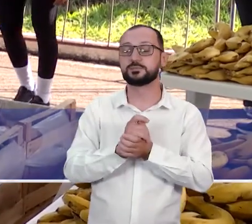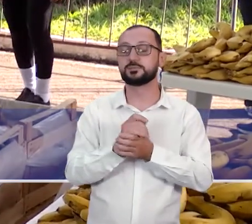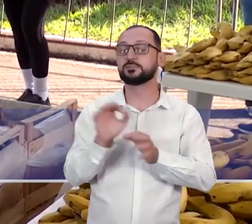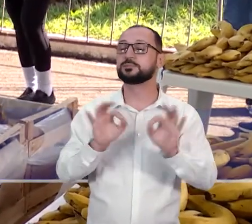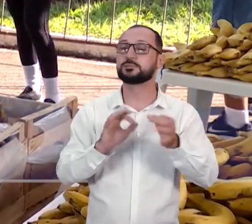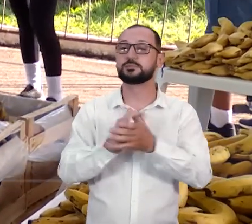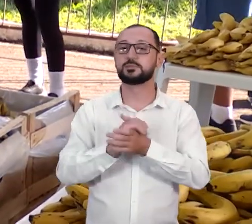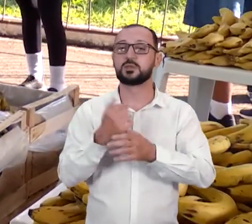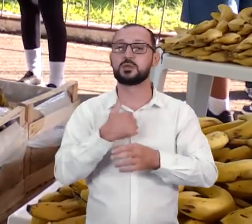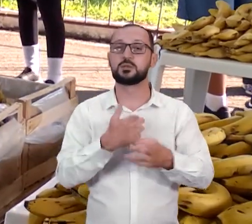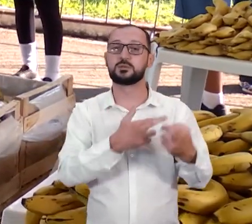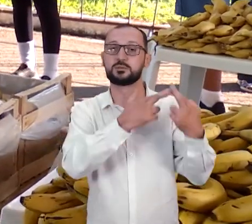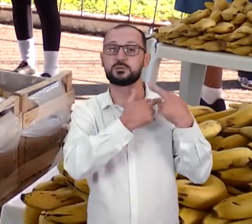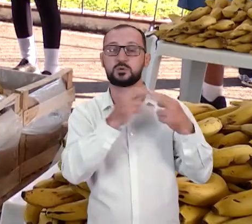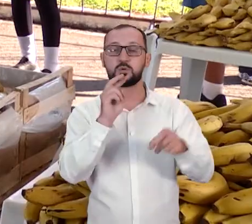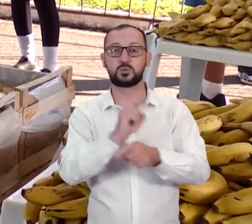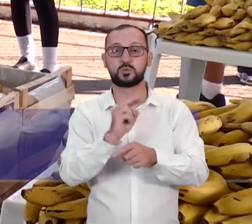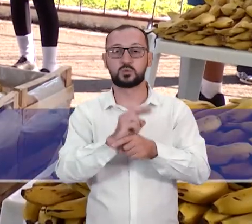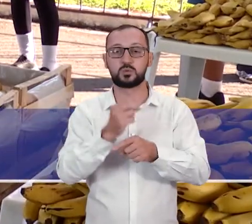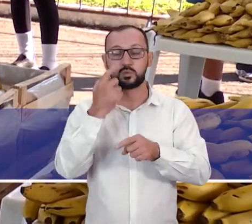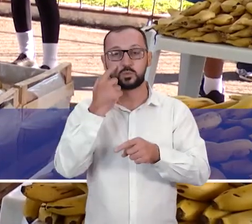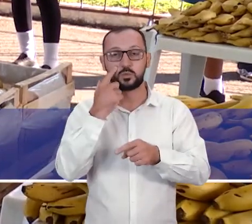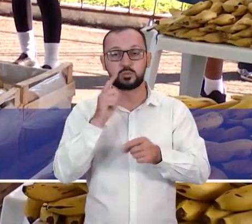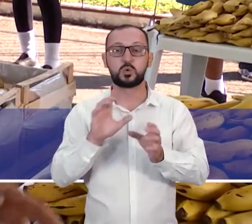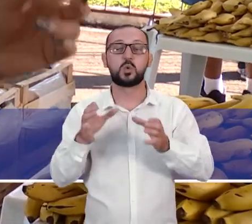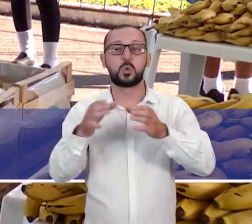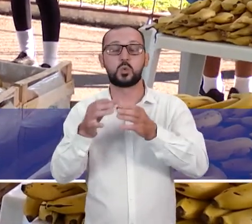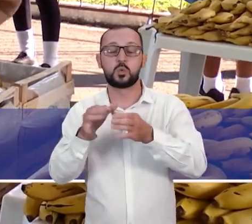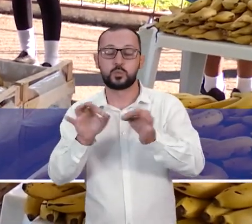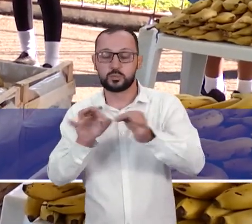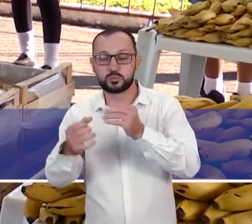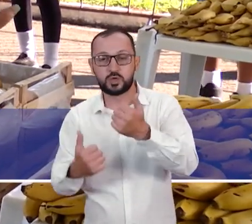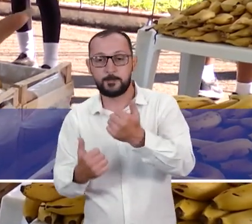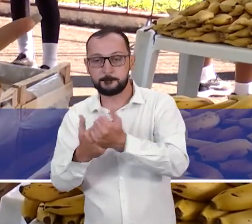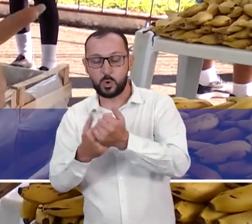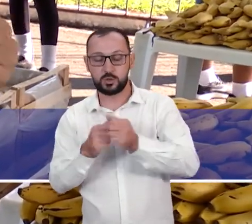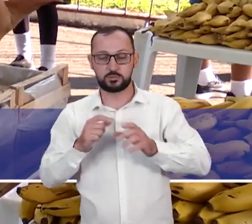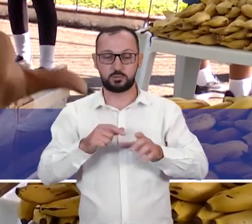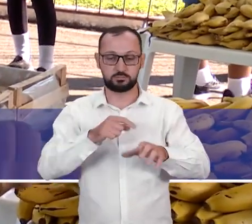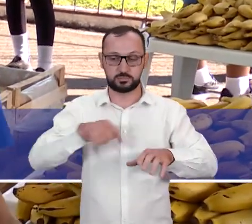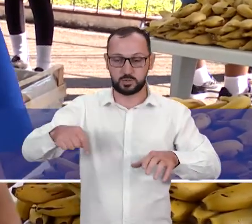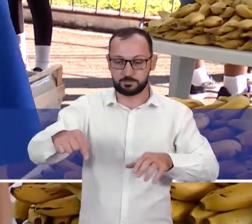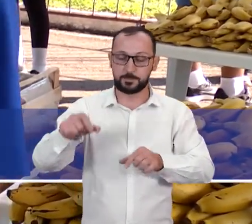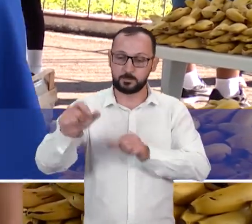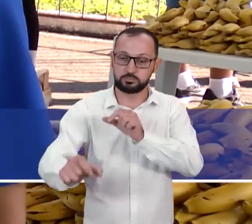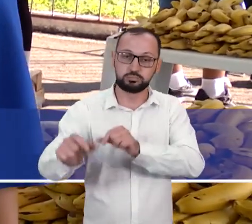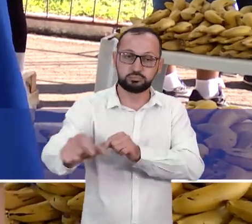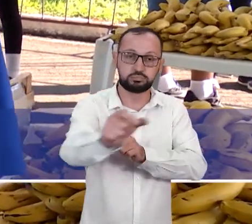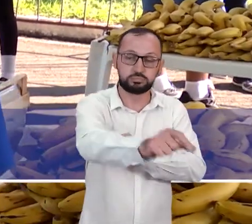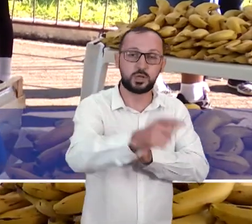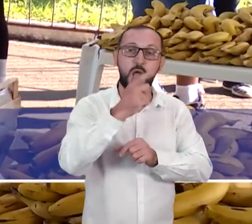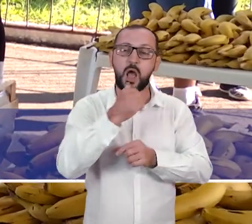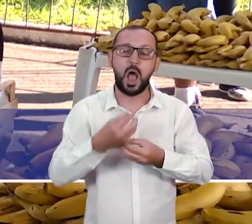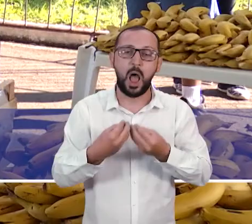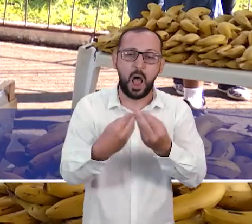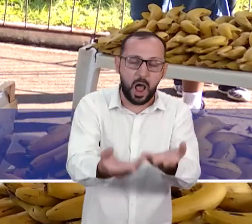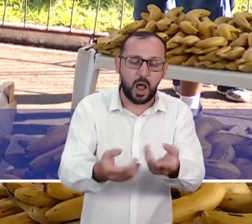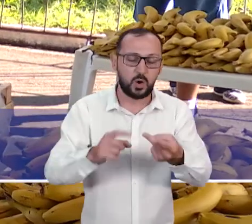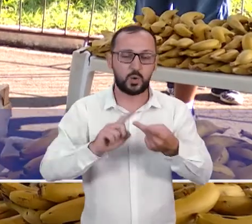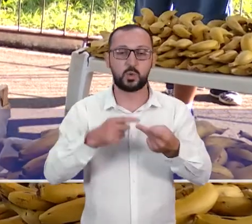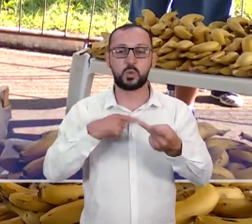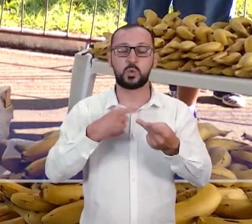de fazer o quê na organização? Encarregada pelos staffs, que são os nossos apoios, que ficam no percurso, na entrega de